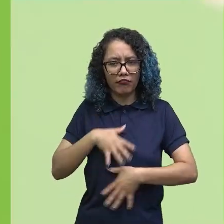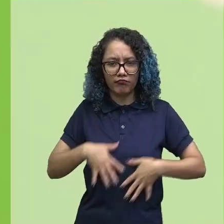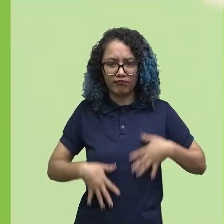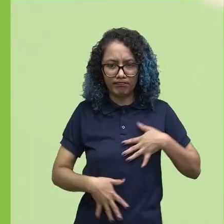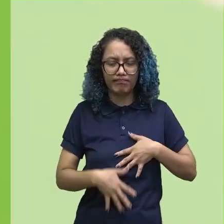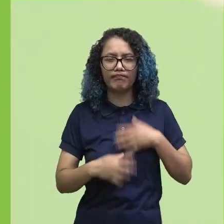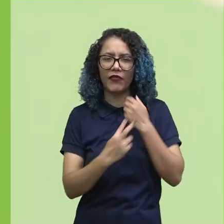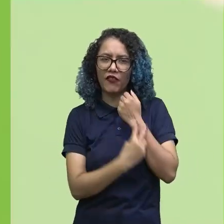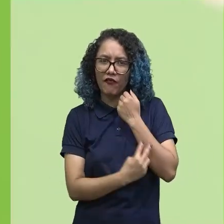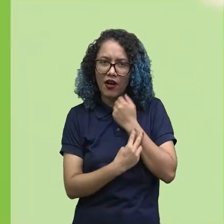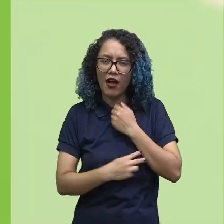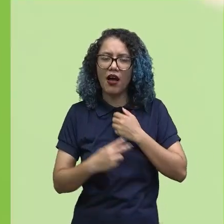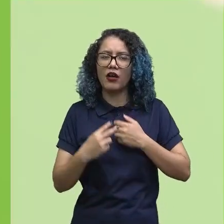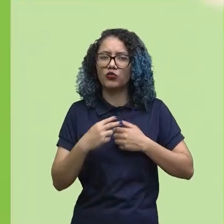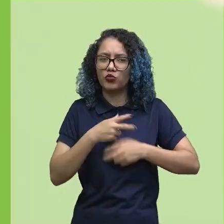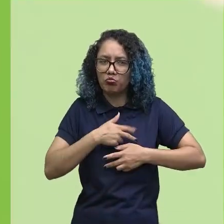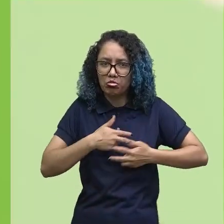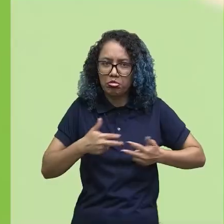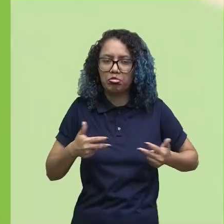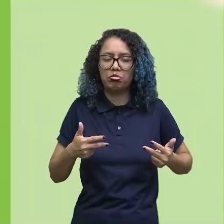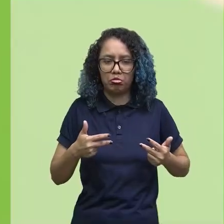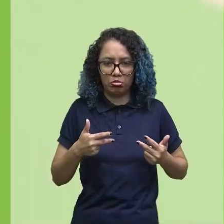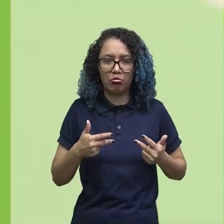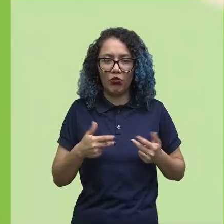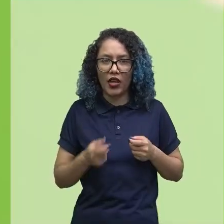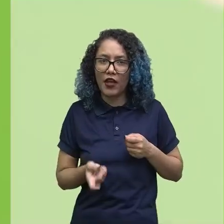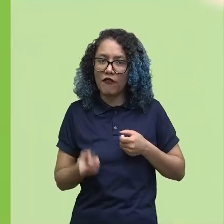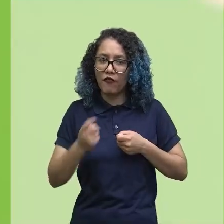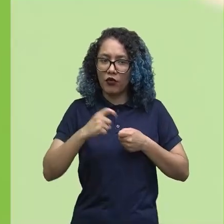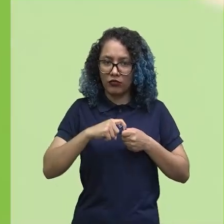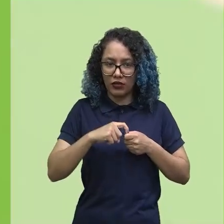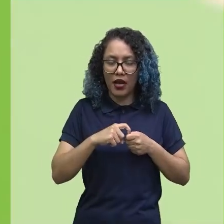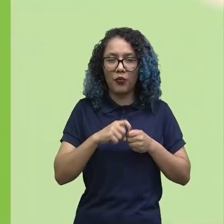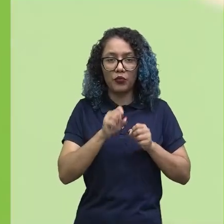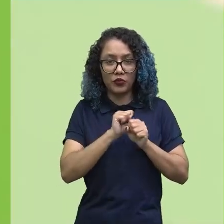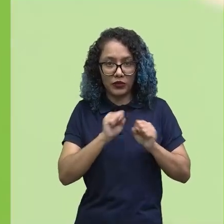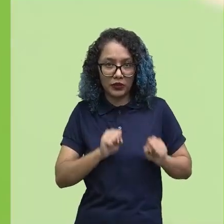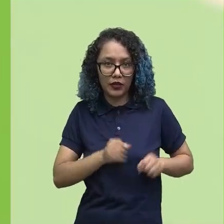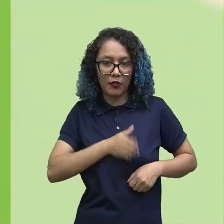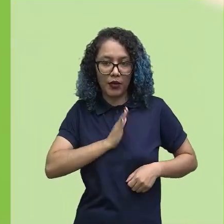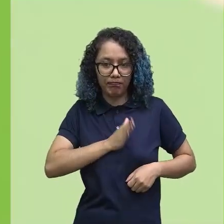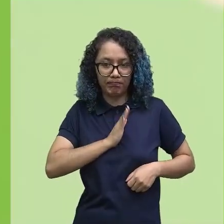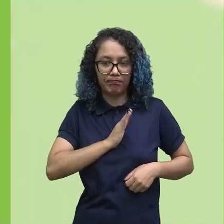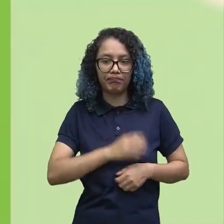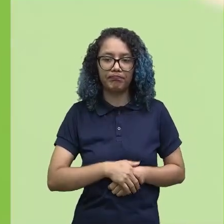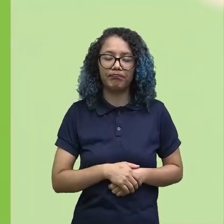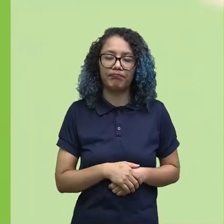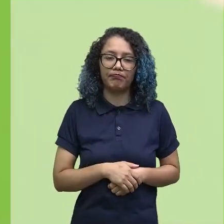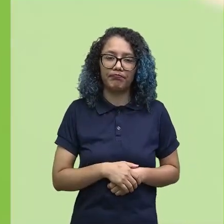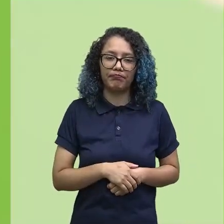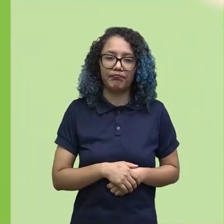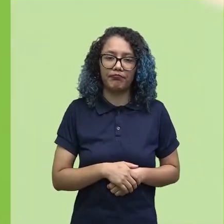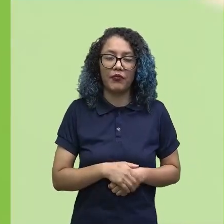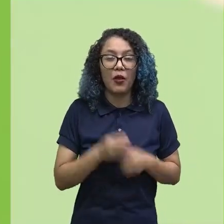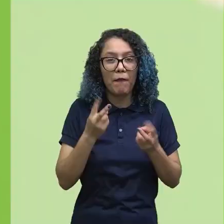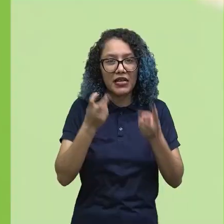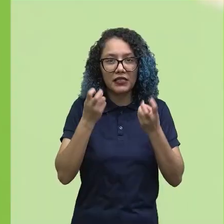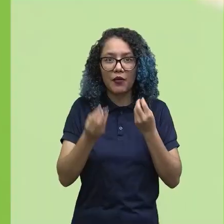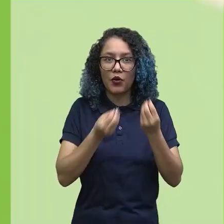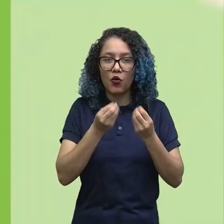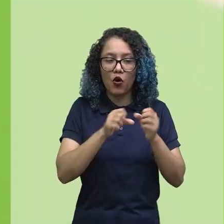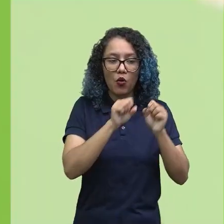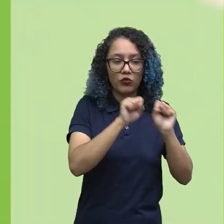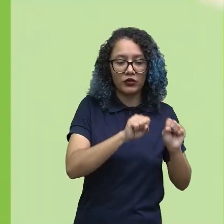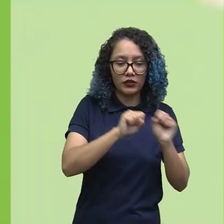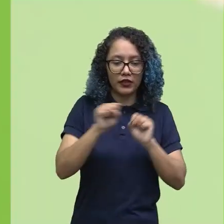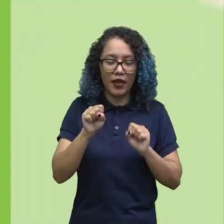dos vasos, dos capilares, até retornar ao sistema cardiovascular, né? Então, a gente observa a interação que acontece entre